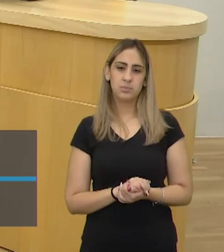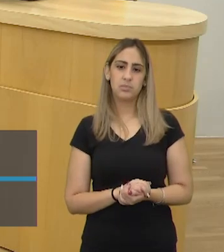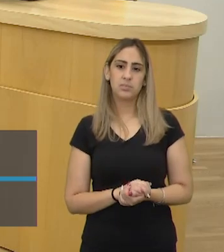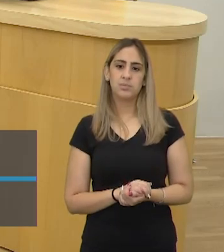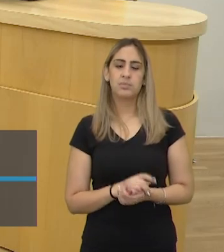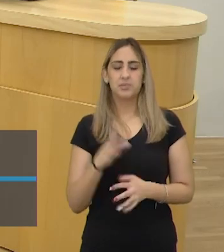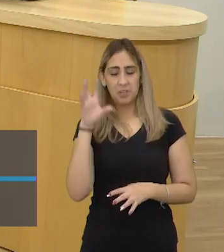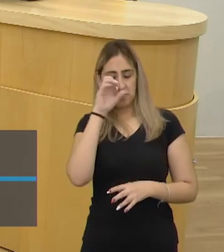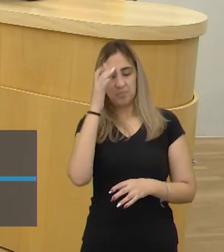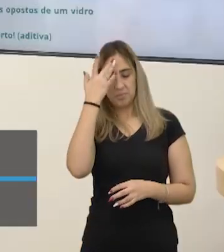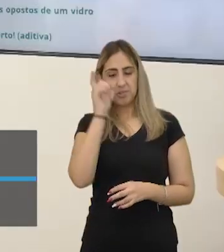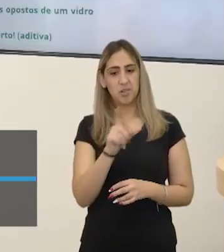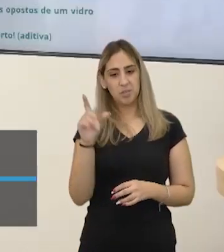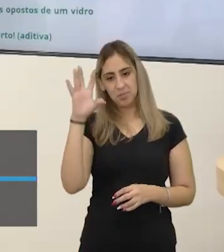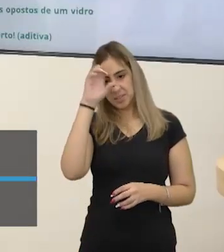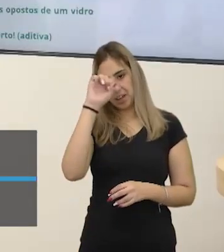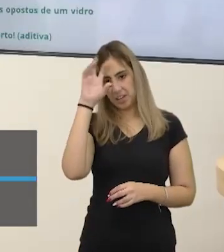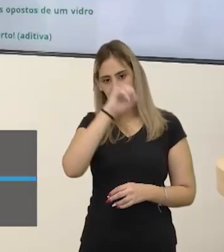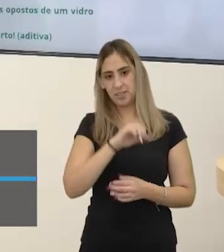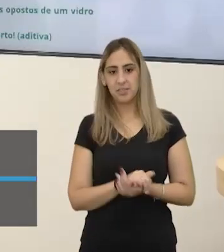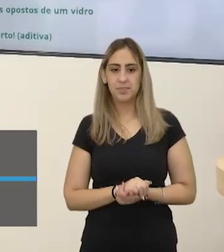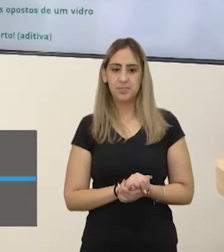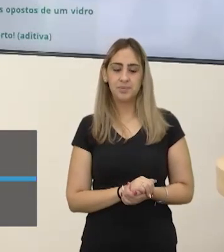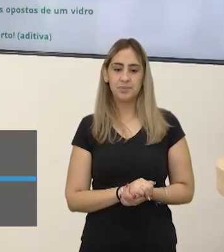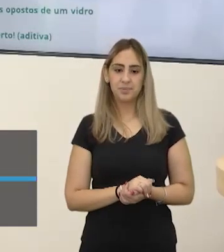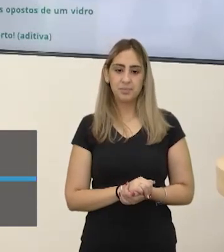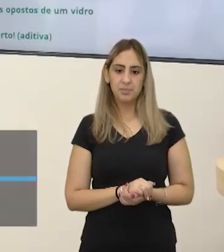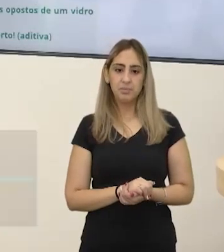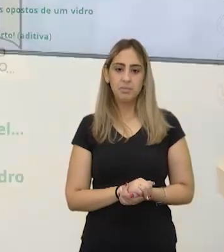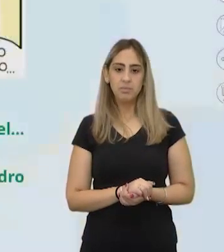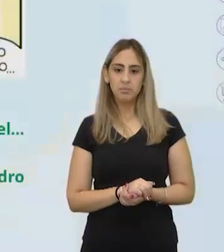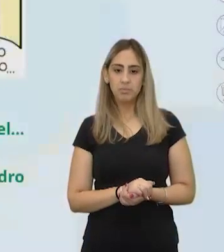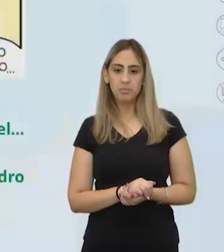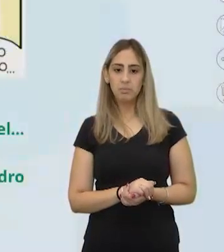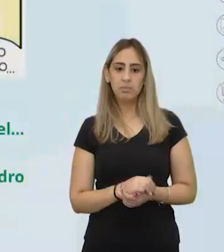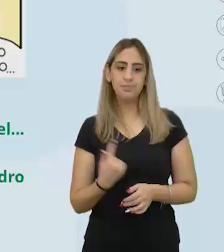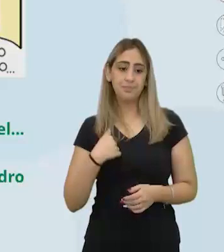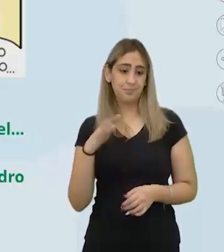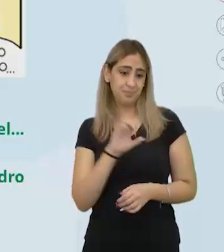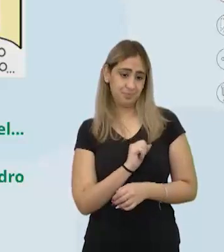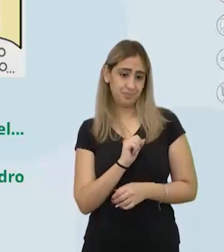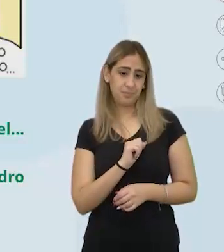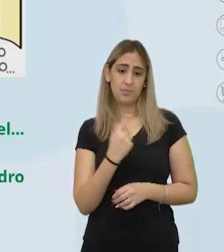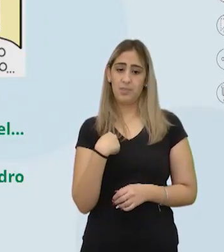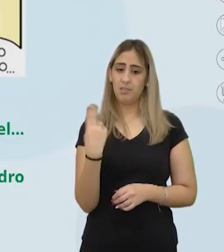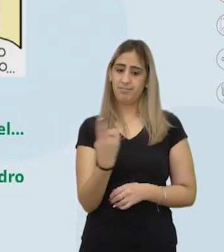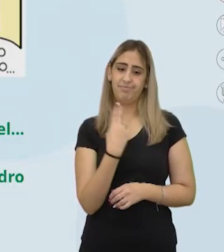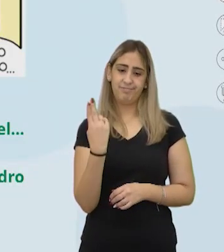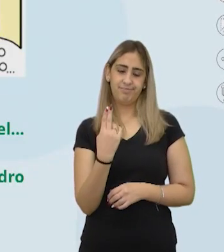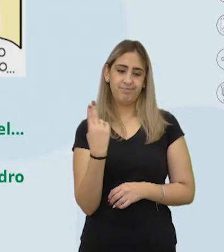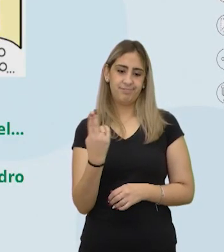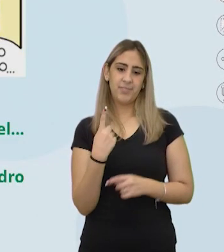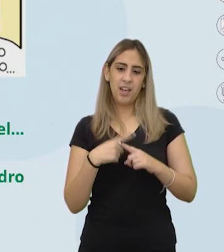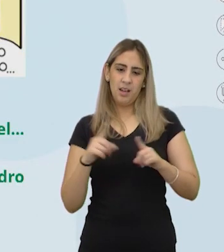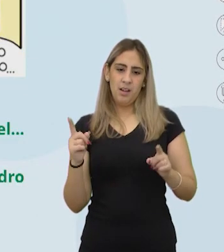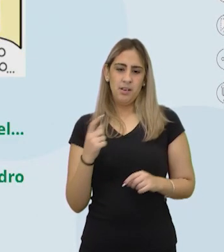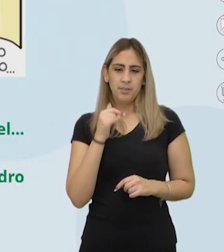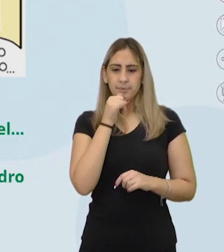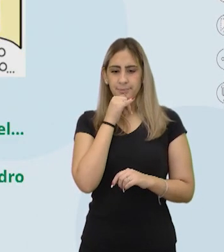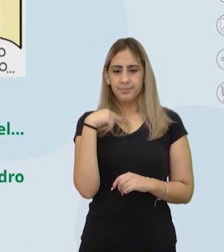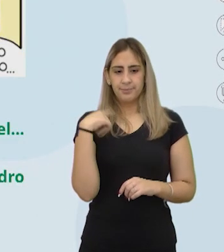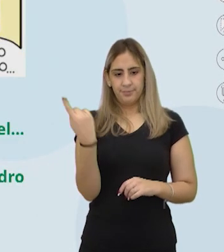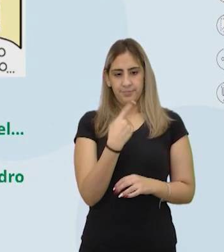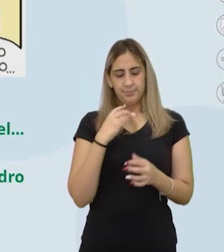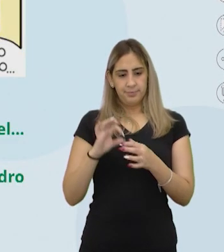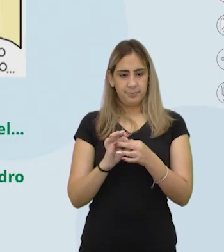né? Vamos lá. a Lúcia- Olha só, a possibilidade que eu te amo, Gleito, mas infelizmente nossa união é impossível, é adversativa, né?